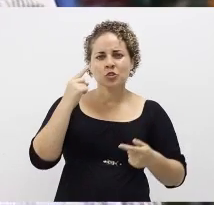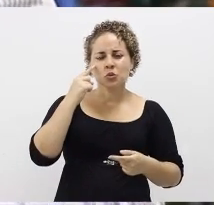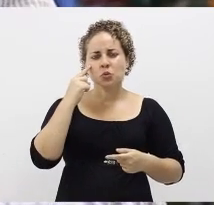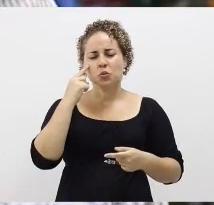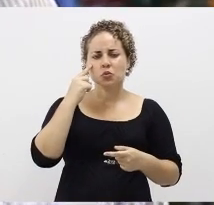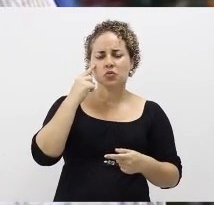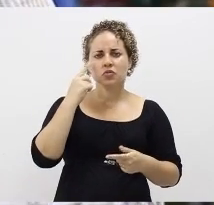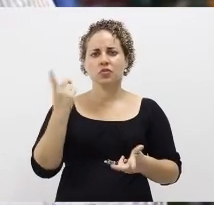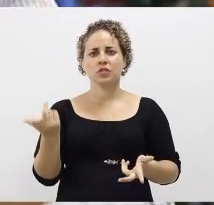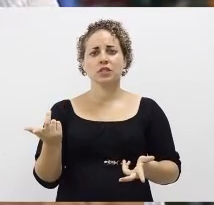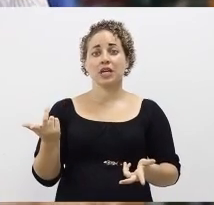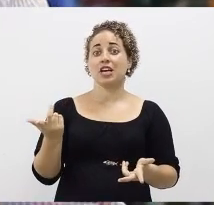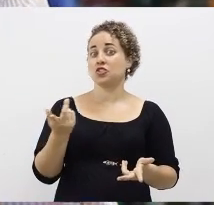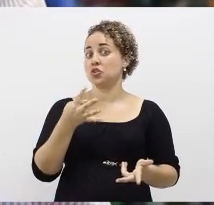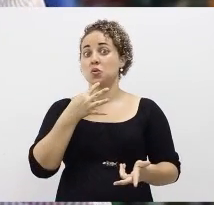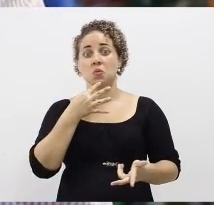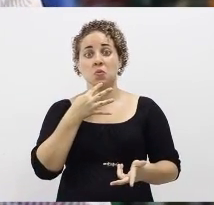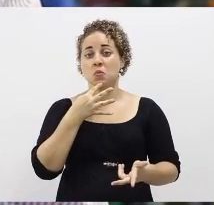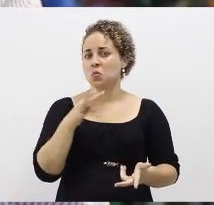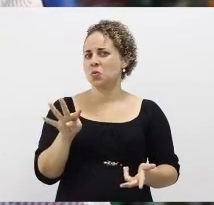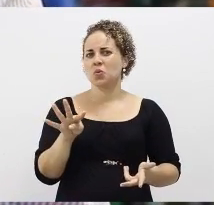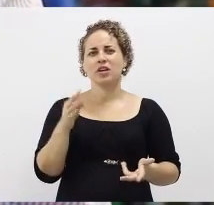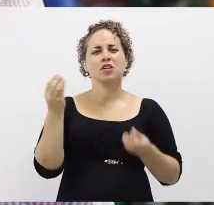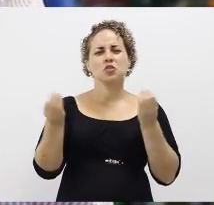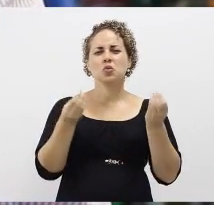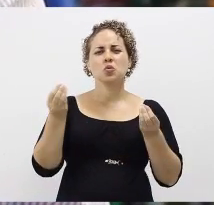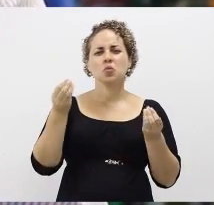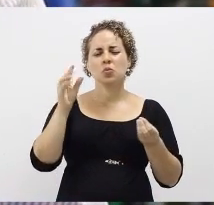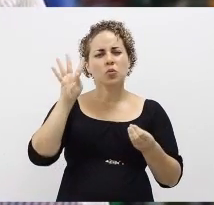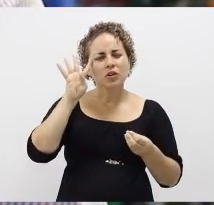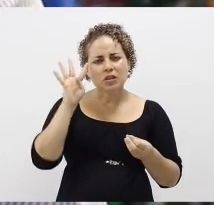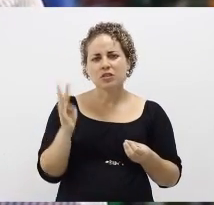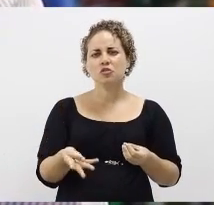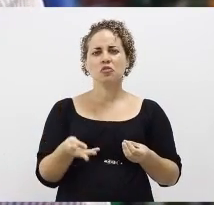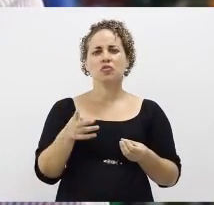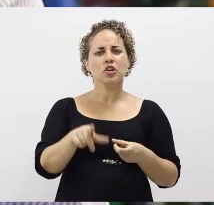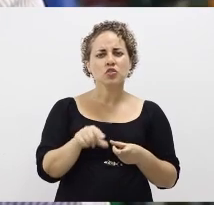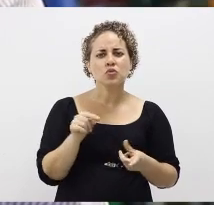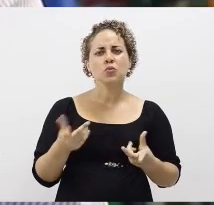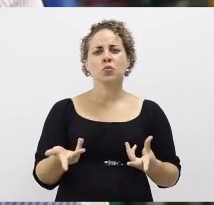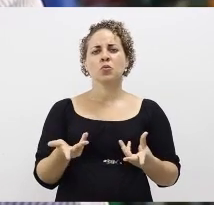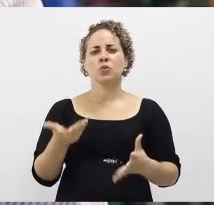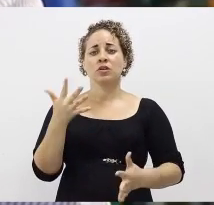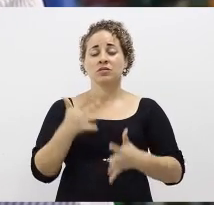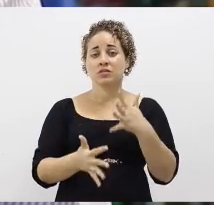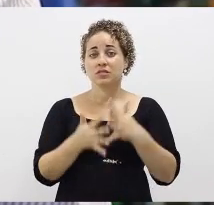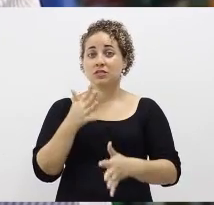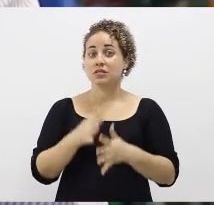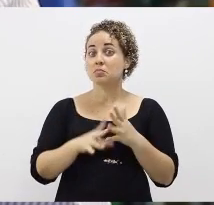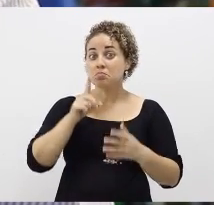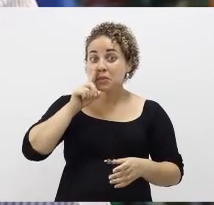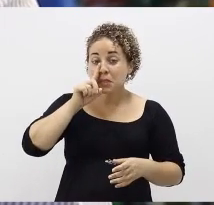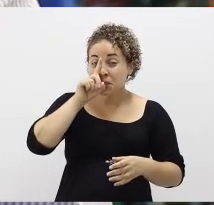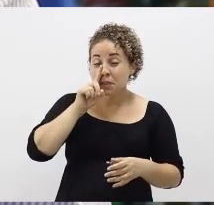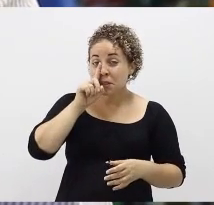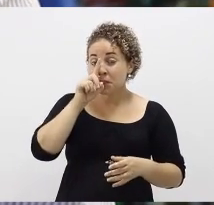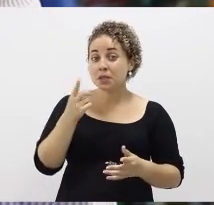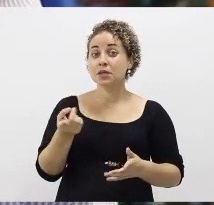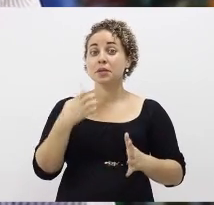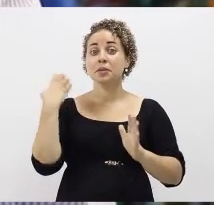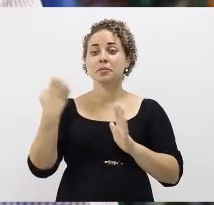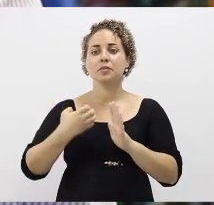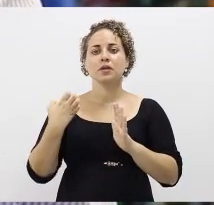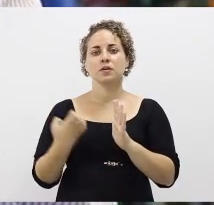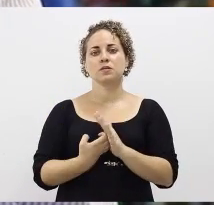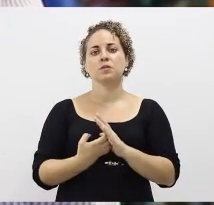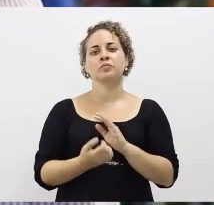conhecemos todas as dimensões daquela decisão, elas apresentam maiores riscos para a empresa.